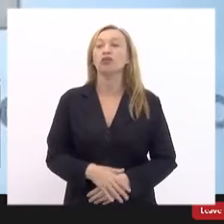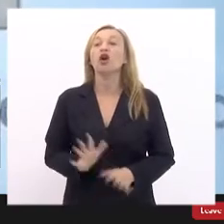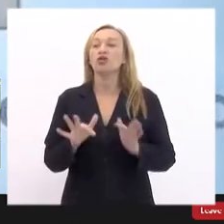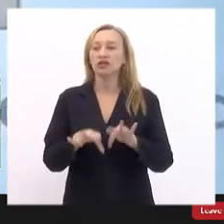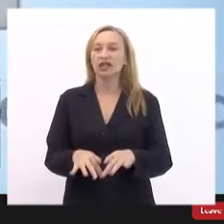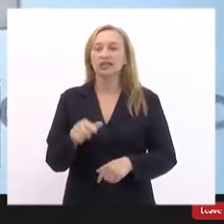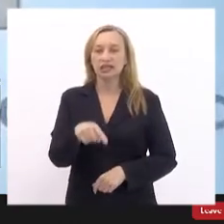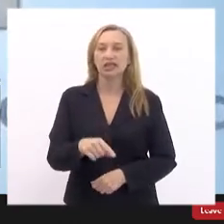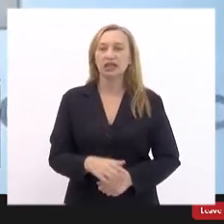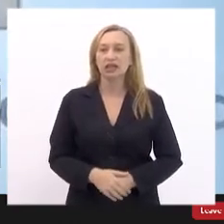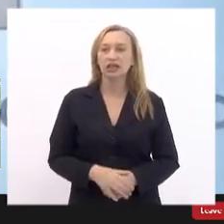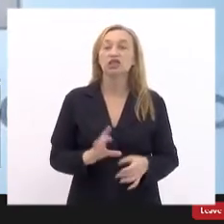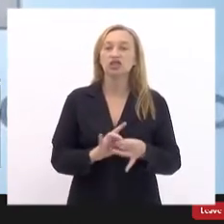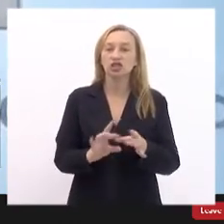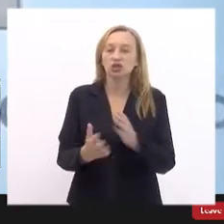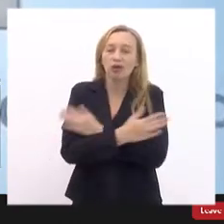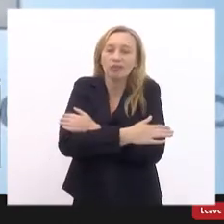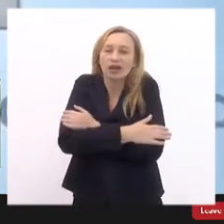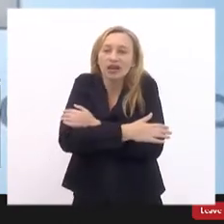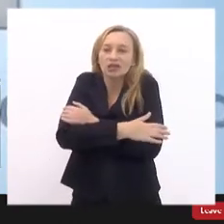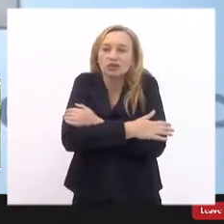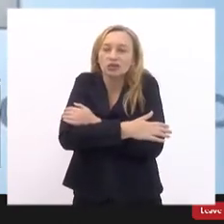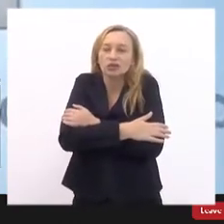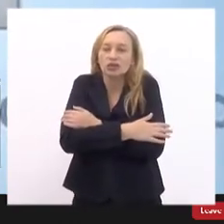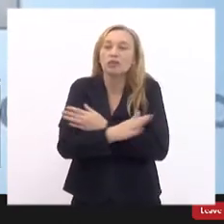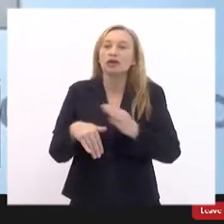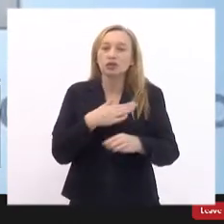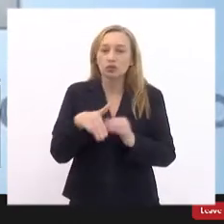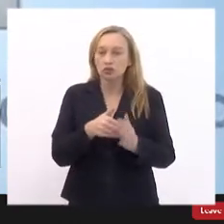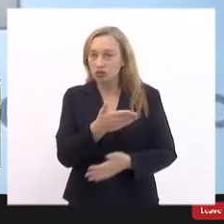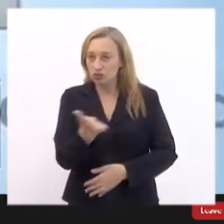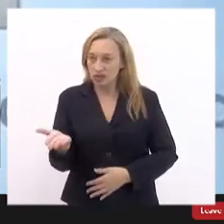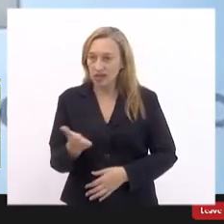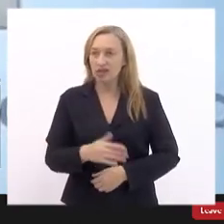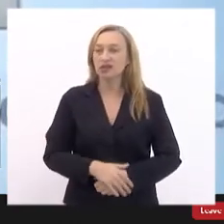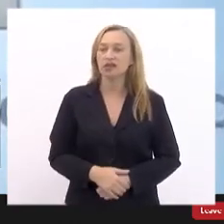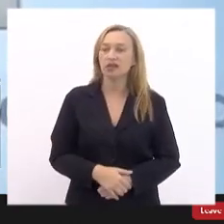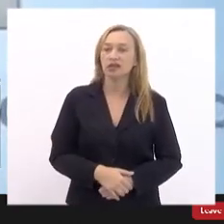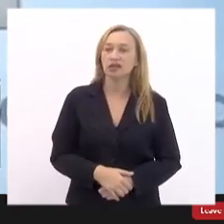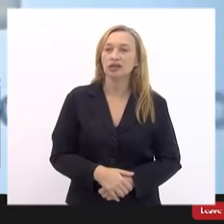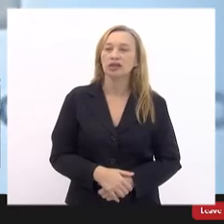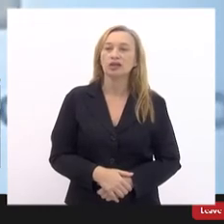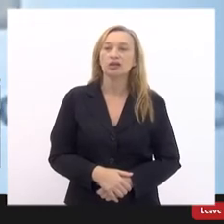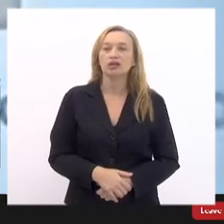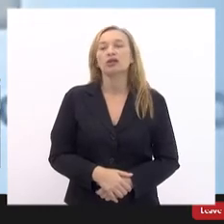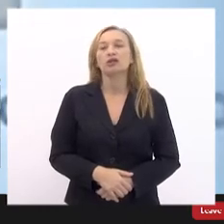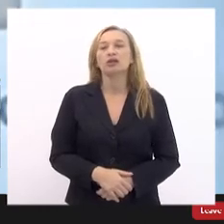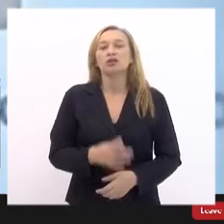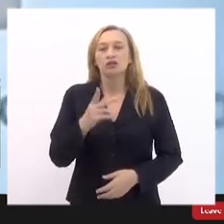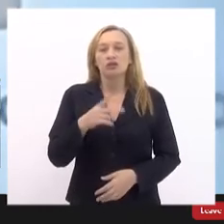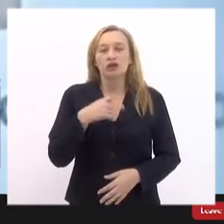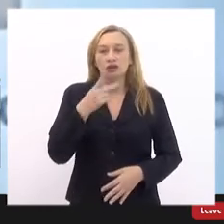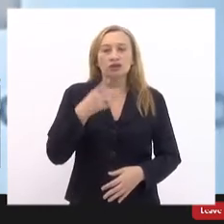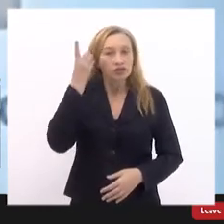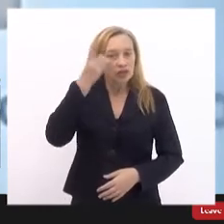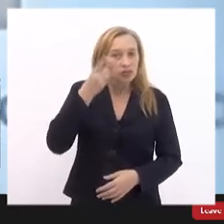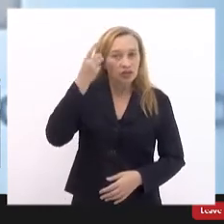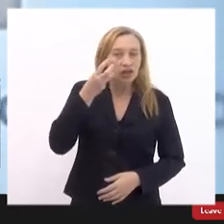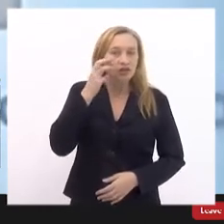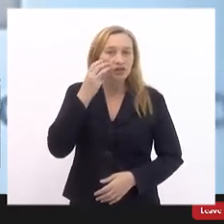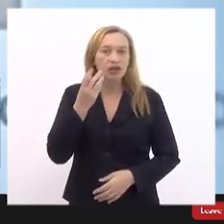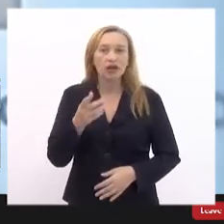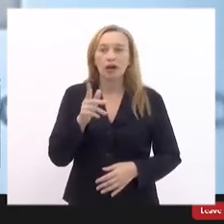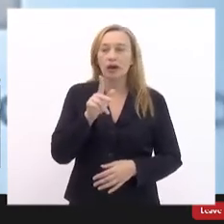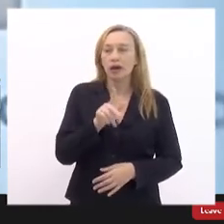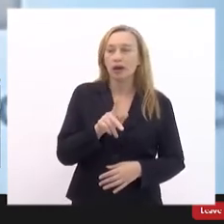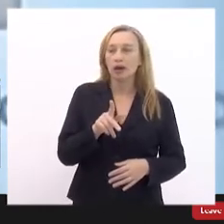por aqui, deixo um abraço ao meu povo que está aqui, deixo um abraço a todas, e vamos seguindo, como disse o deputado Valdec, Petrópolis